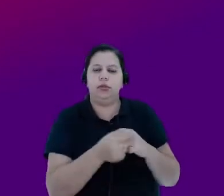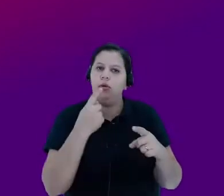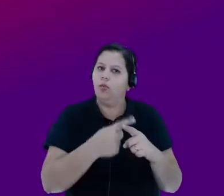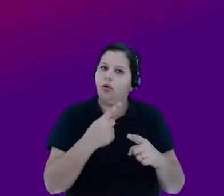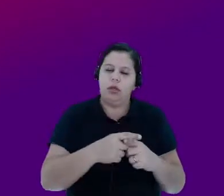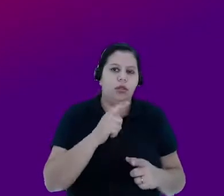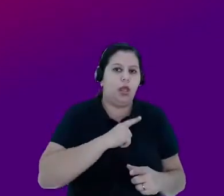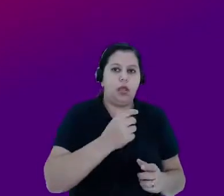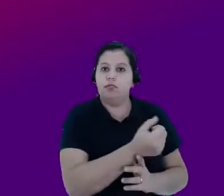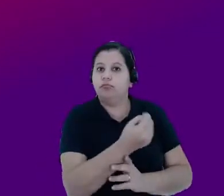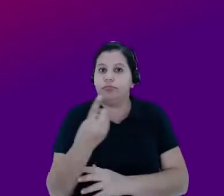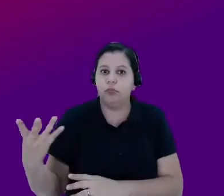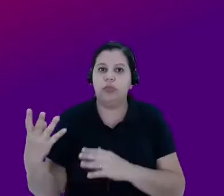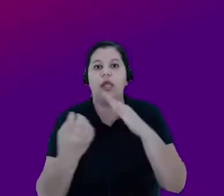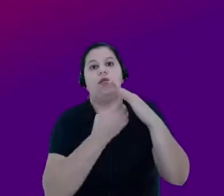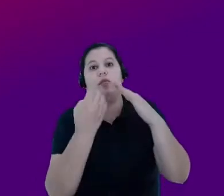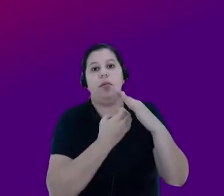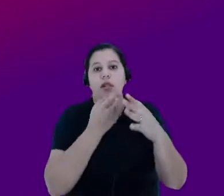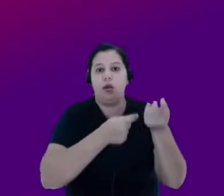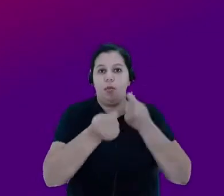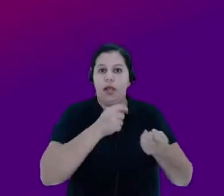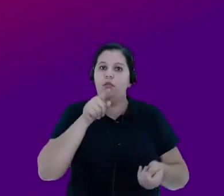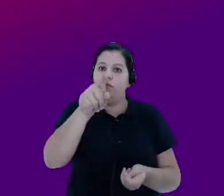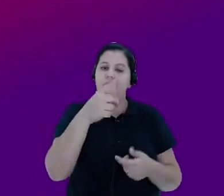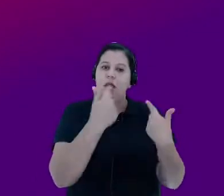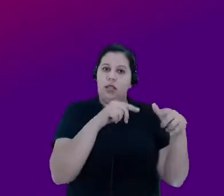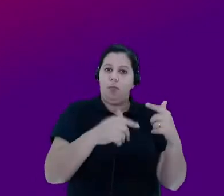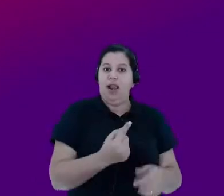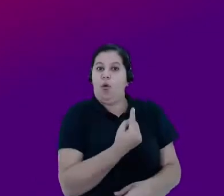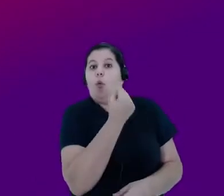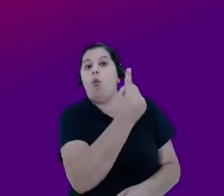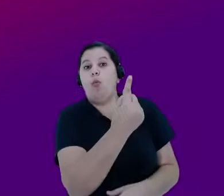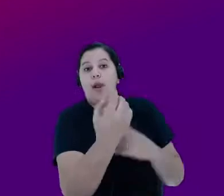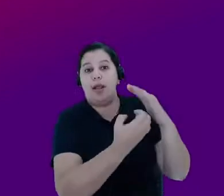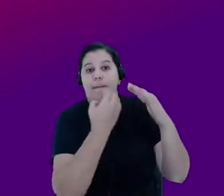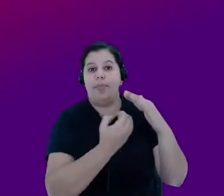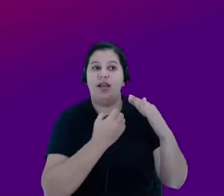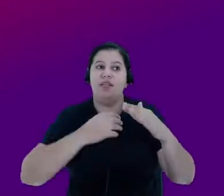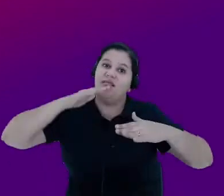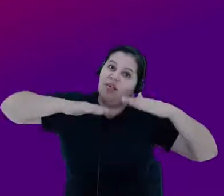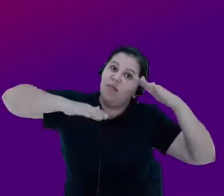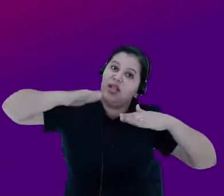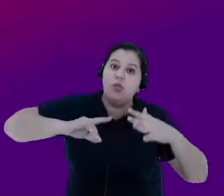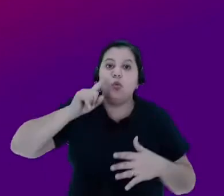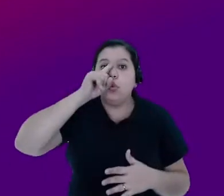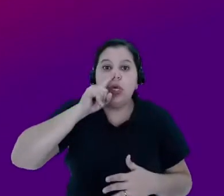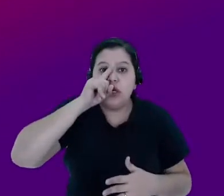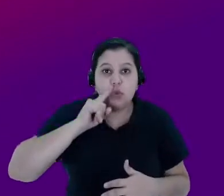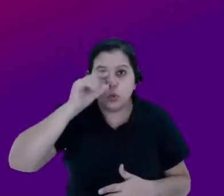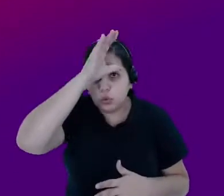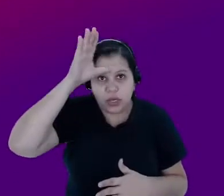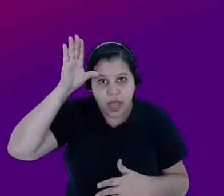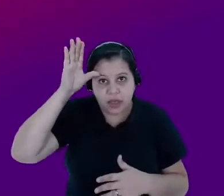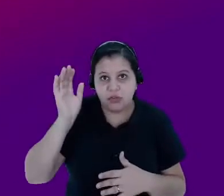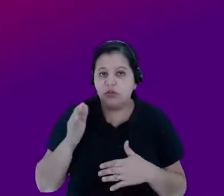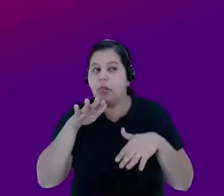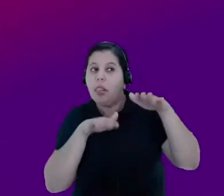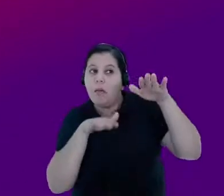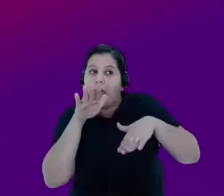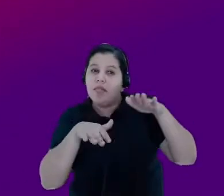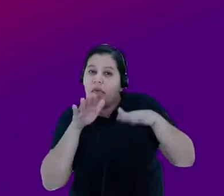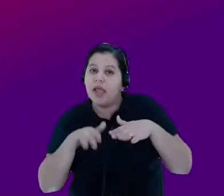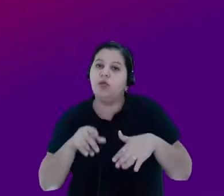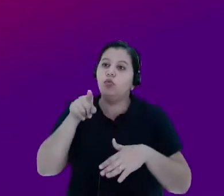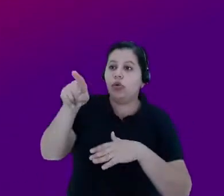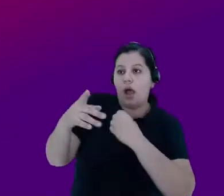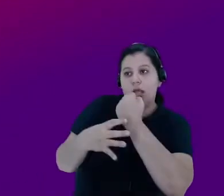vezes, você trabalha com uma seguradora ou com outra seguradora de acordo com o risco que o cliente apresenta, de acordo com o apetite de risco da